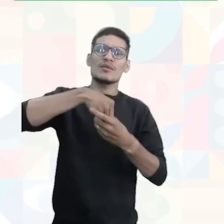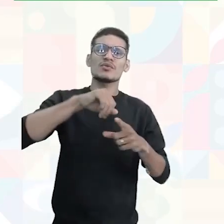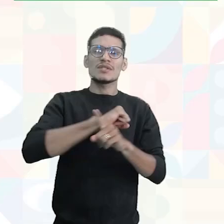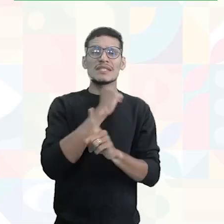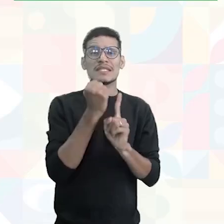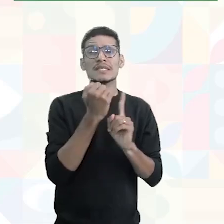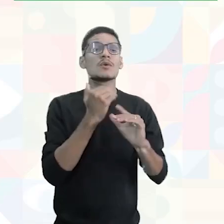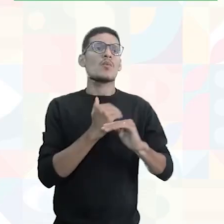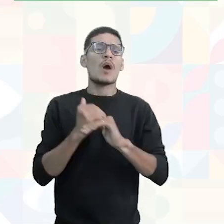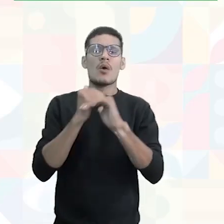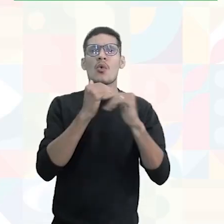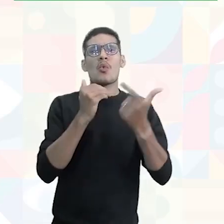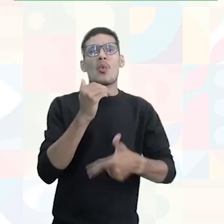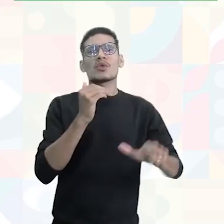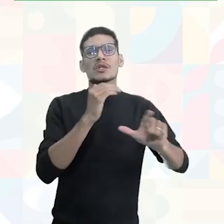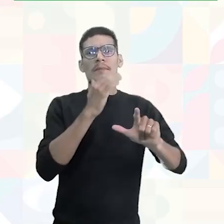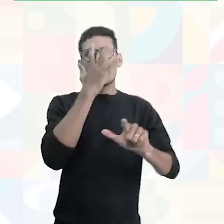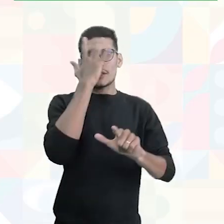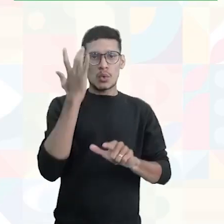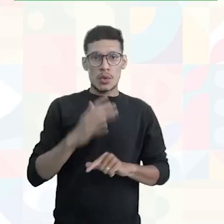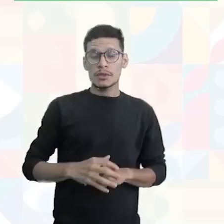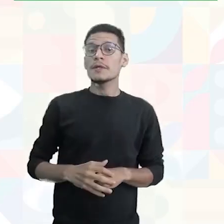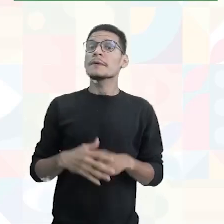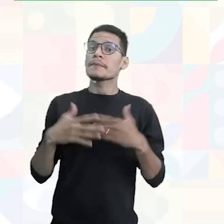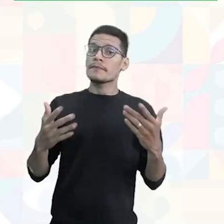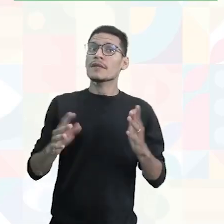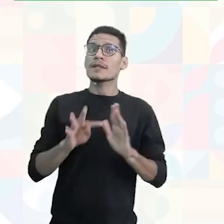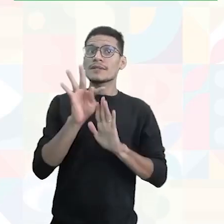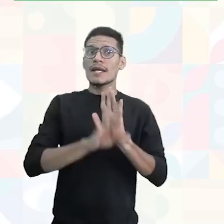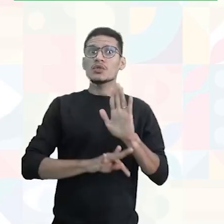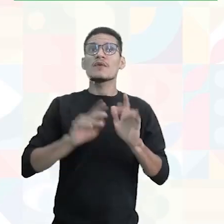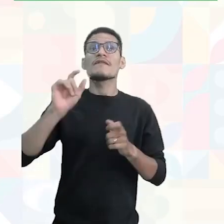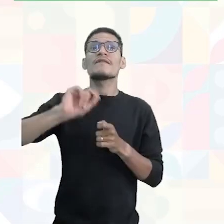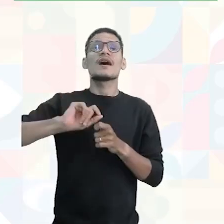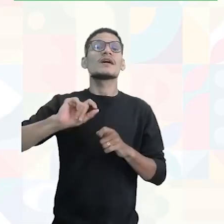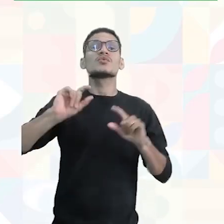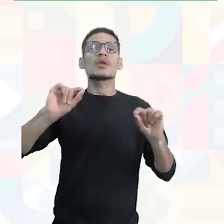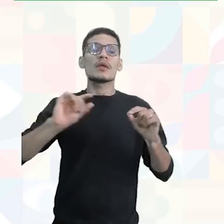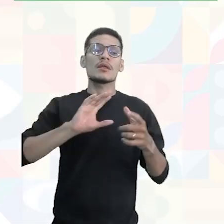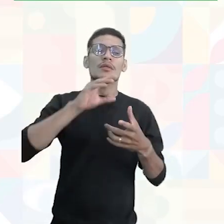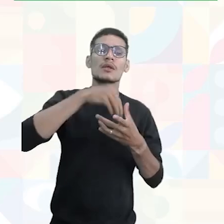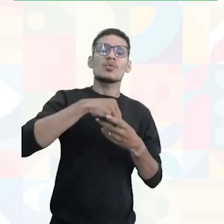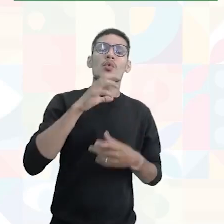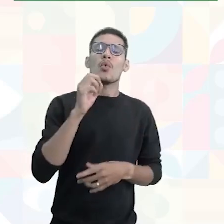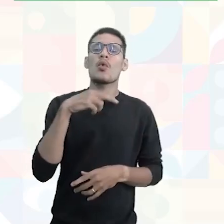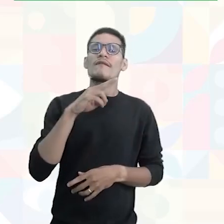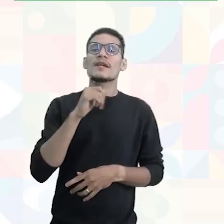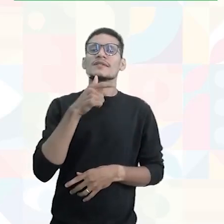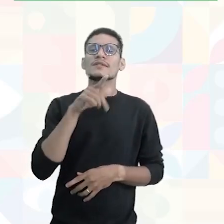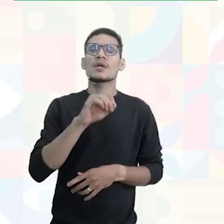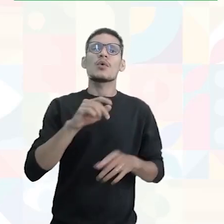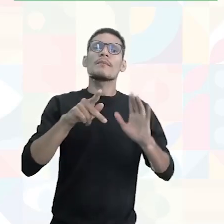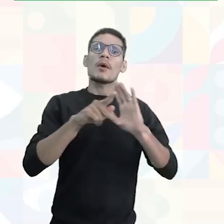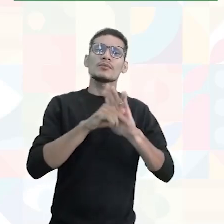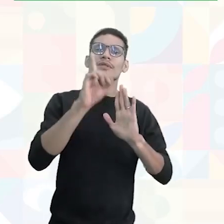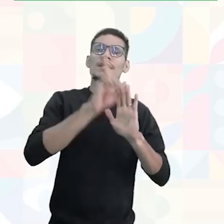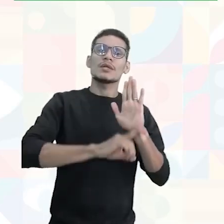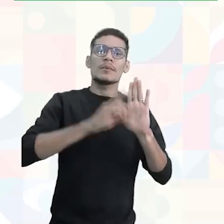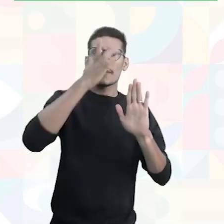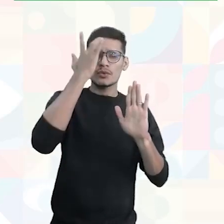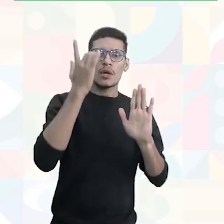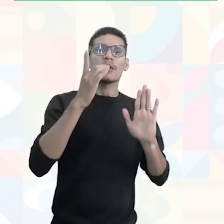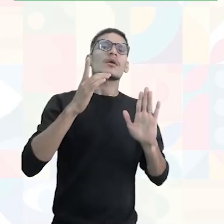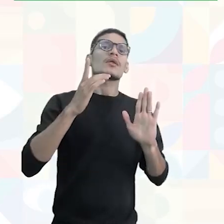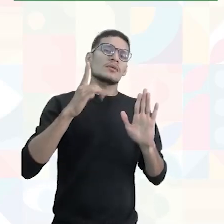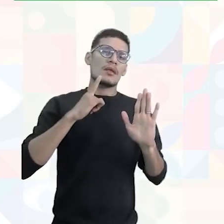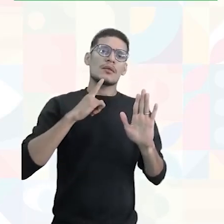condições com as outras pessoas. Esse texto ele faz parte da Convenção dos Direitos das Pessoas com Deficiência, no artigo